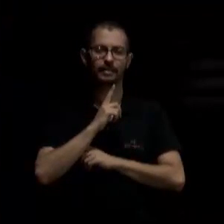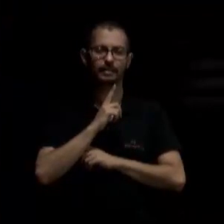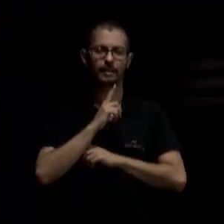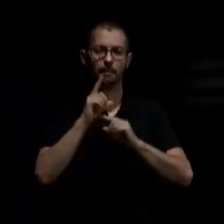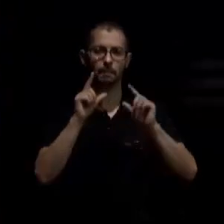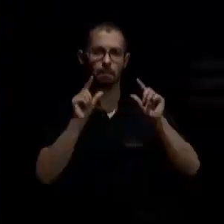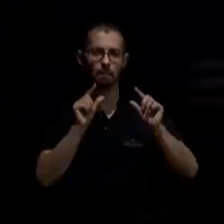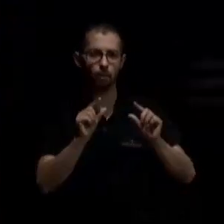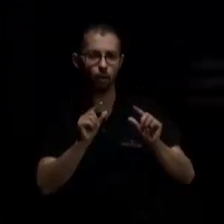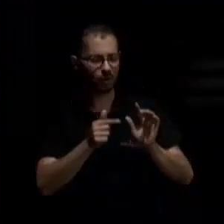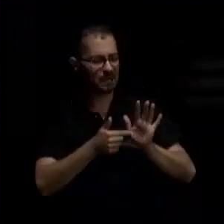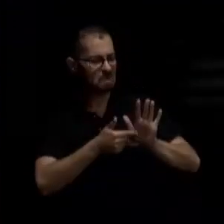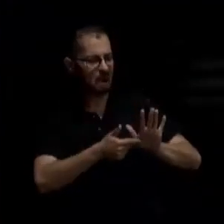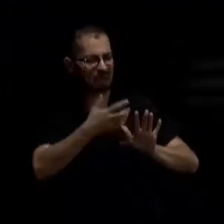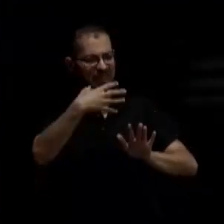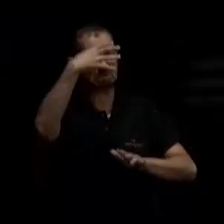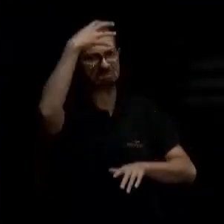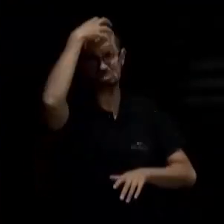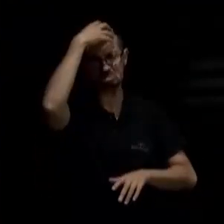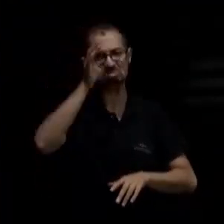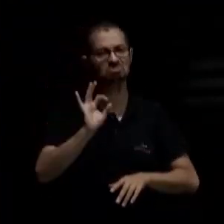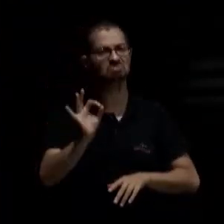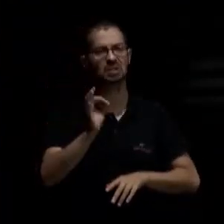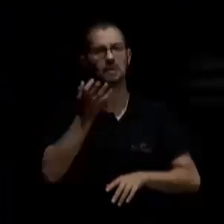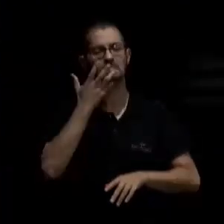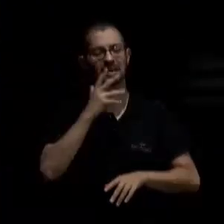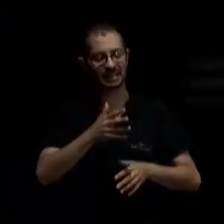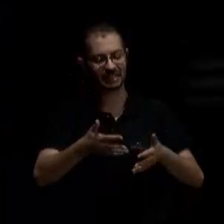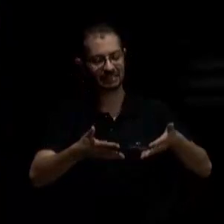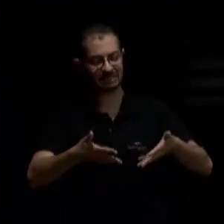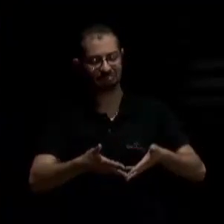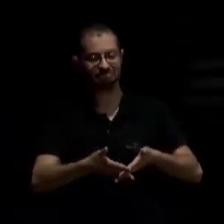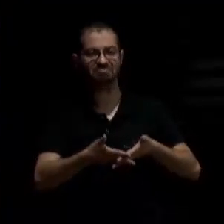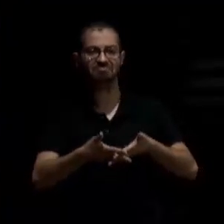identifica a realeza. Uma criança dependente.